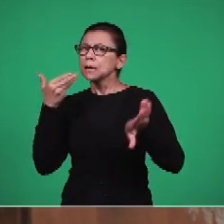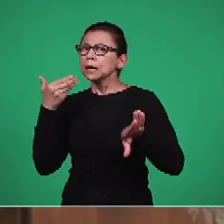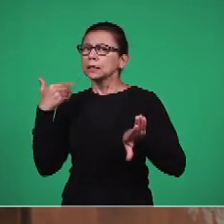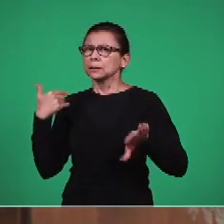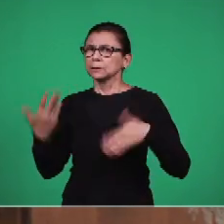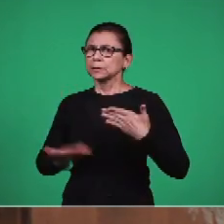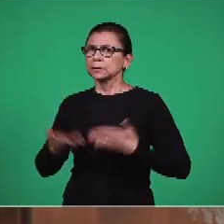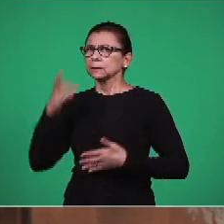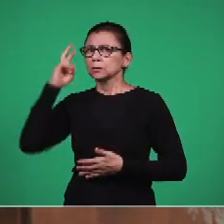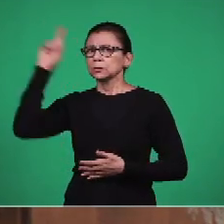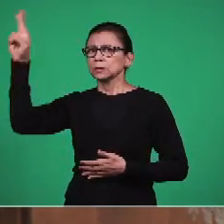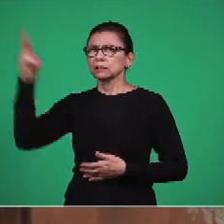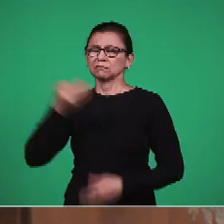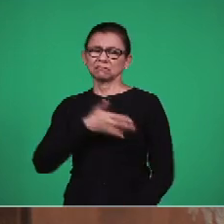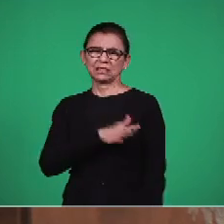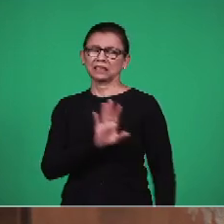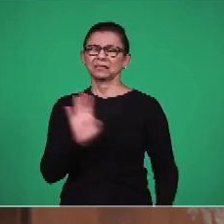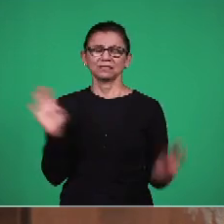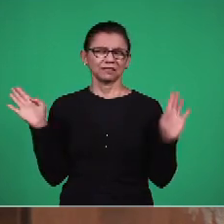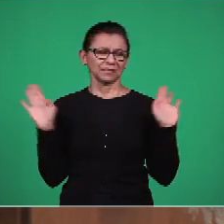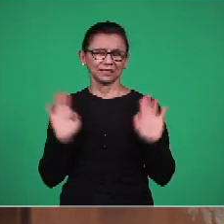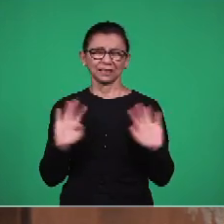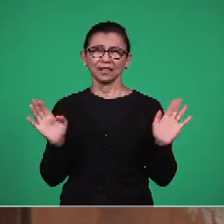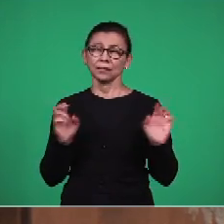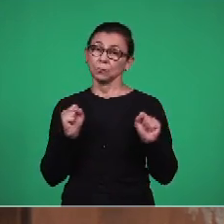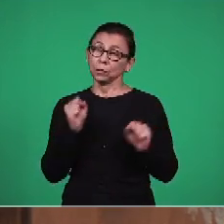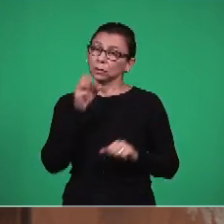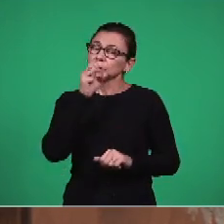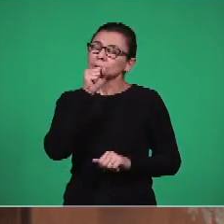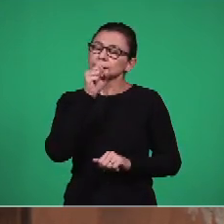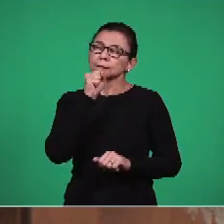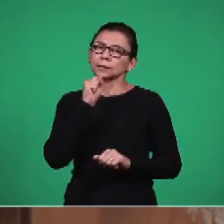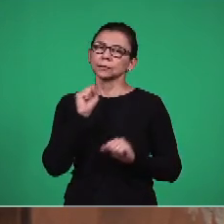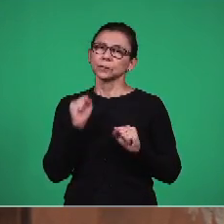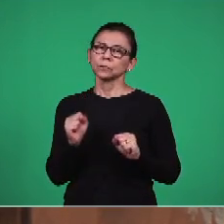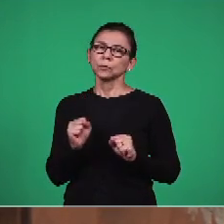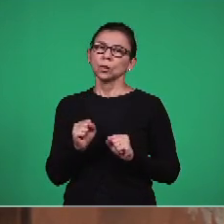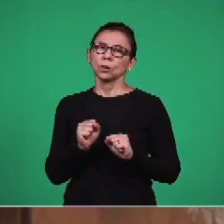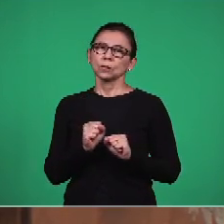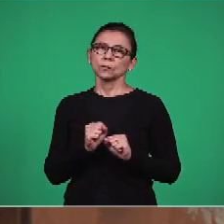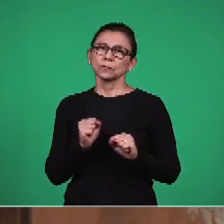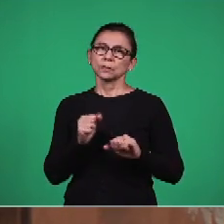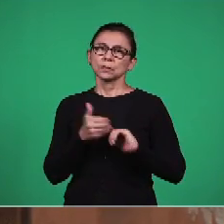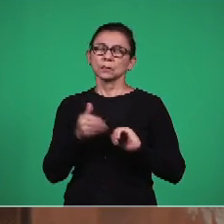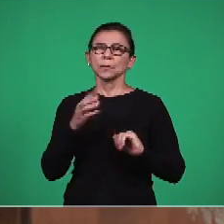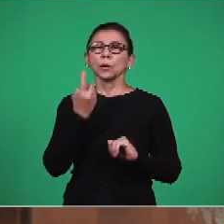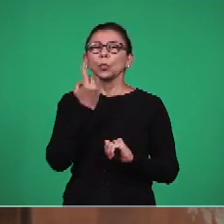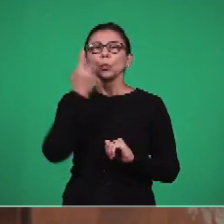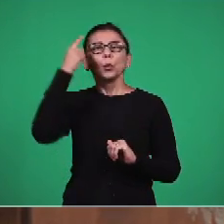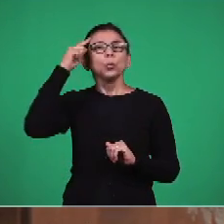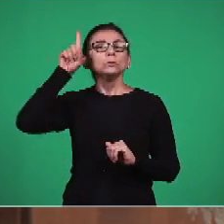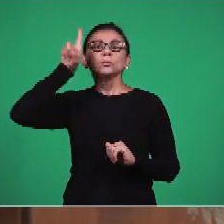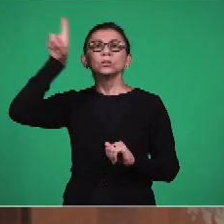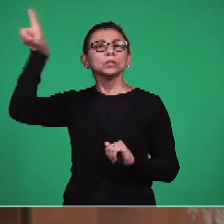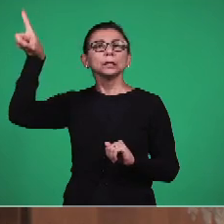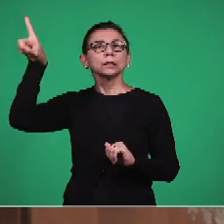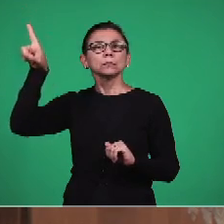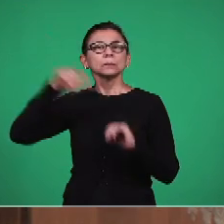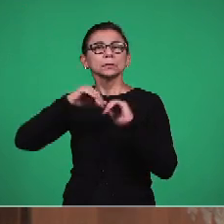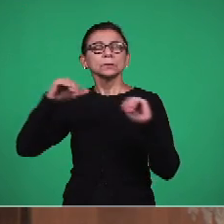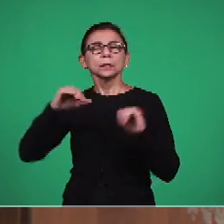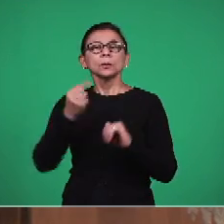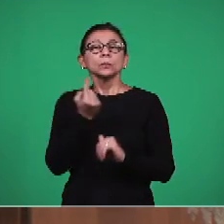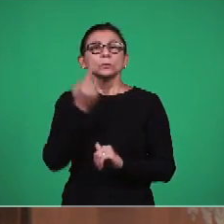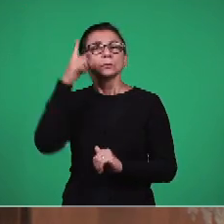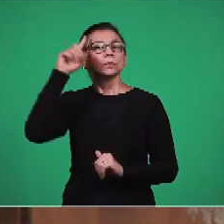você não gosta de domingo, pode ser sábado mesmo. Fica sábado, então separa um dia para o Senhor. Quem guarda um dia, guarda um dia. Só